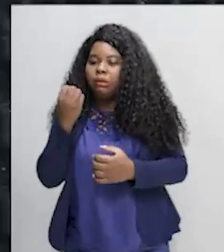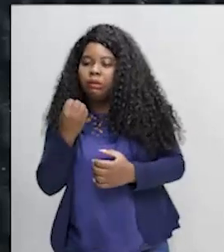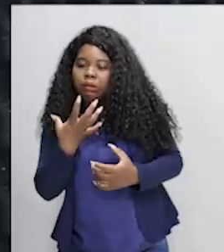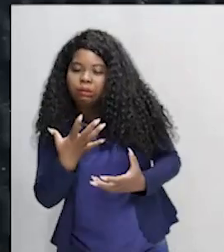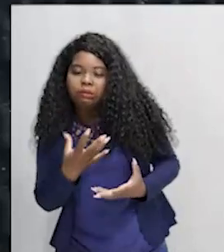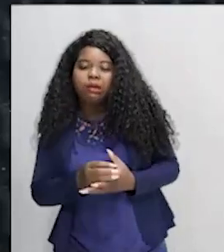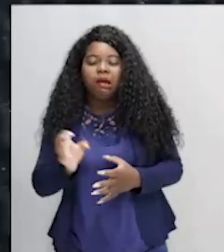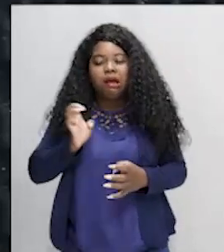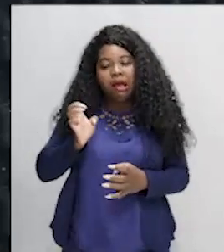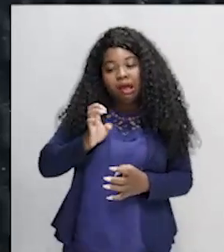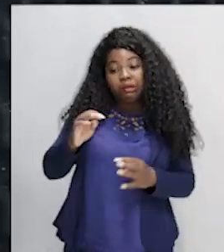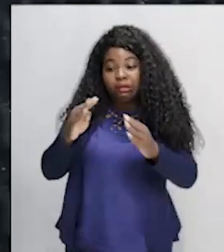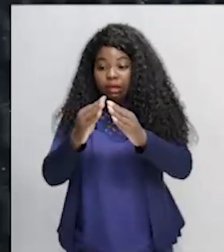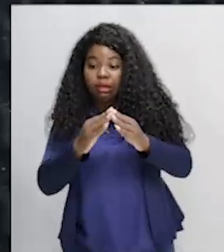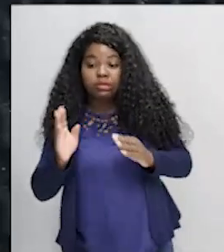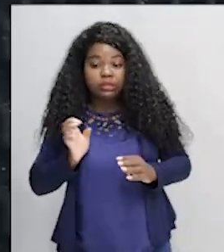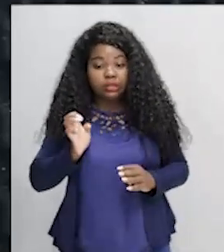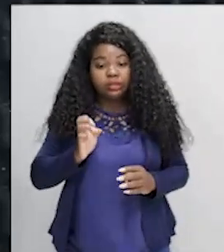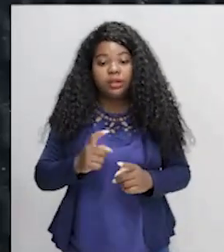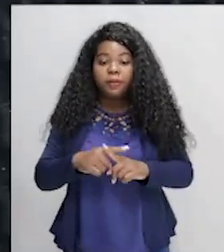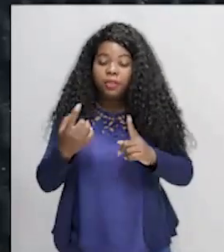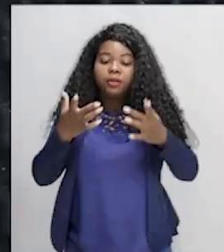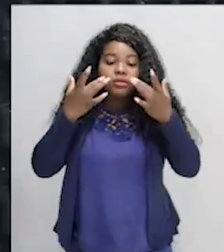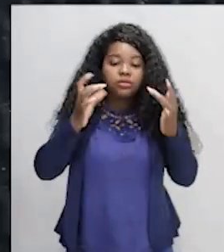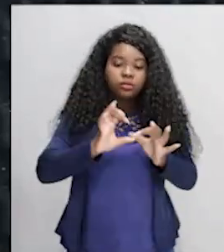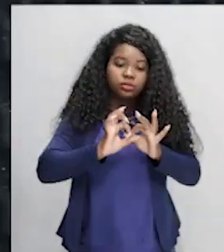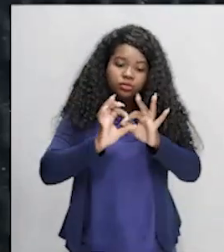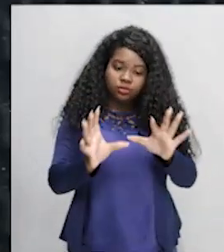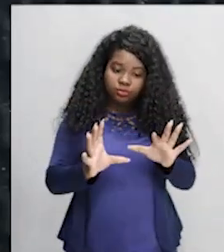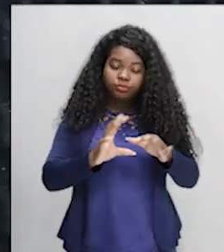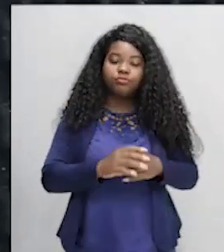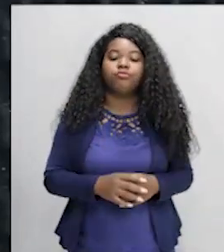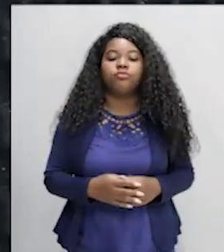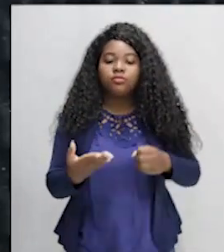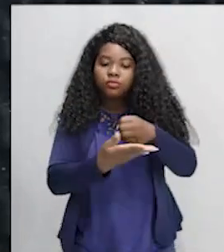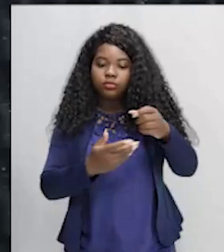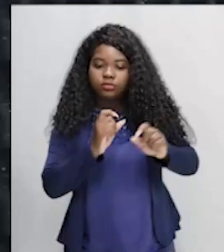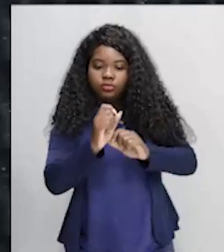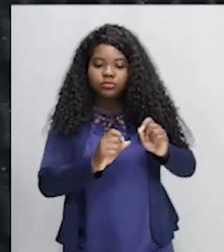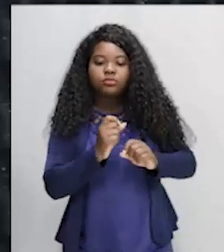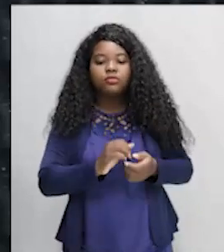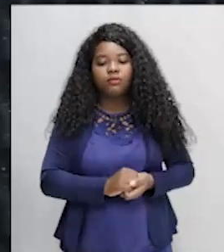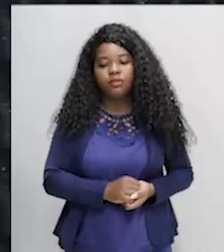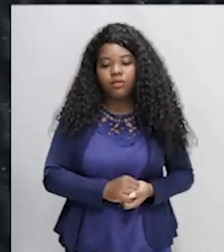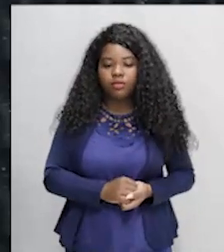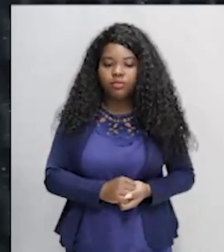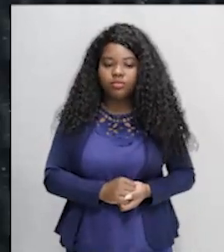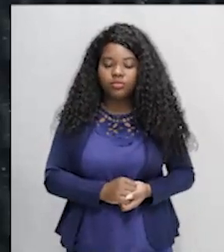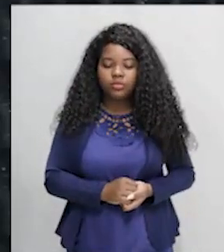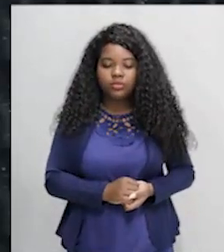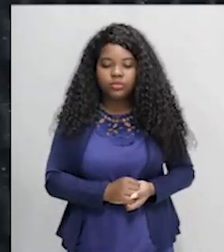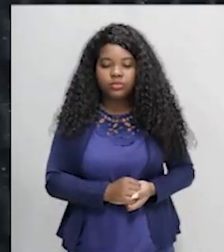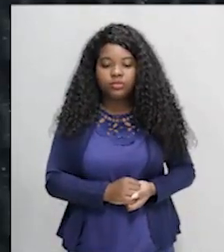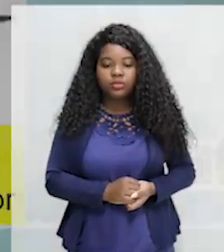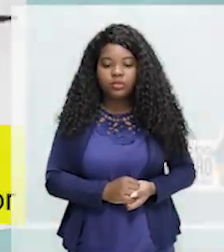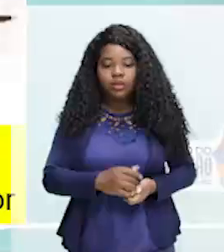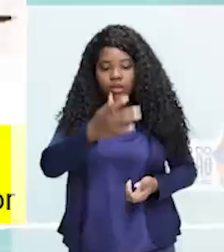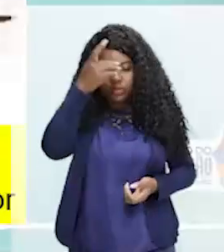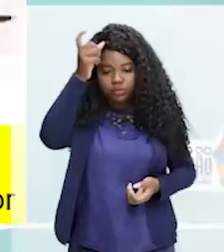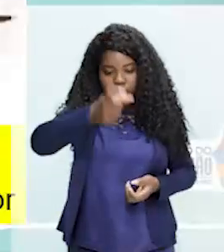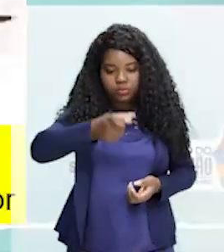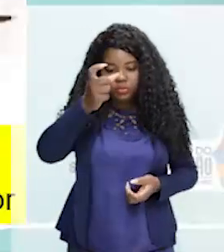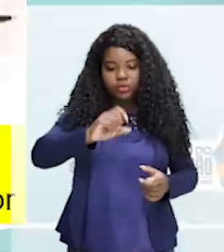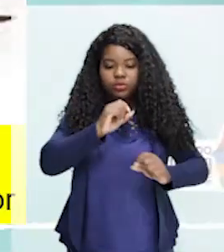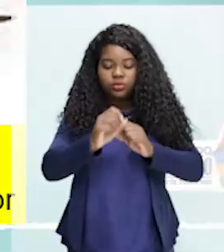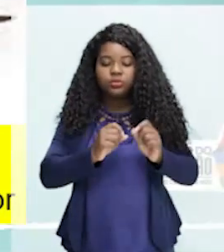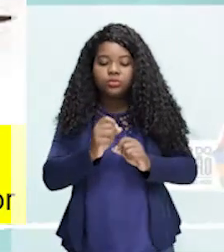gente ricos, mecenas, mas o teatro tinha mais liberdade porque era feito à base de improvisação. Né? Os personagens eram fixos, a comédia